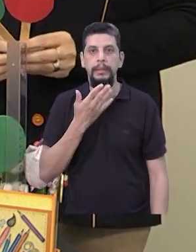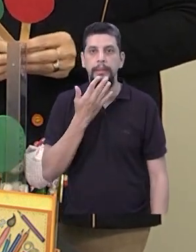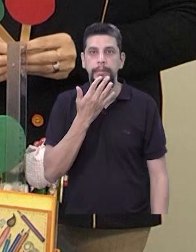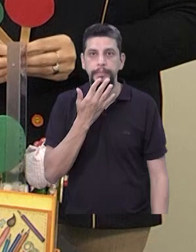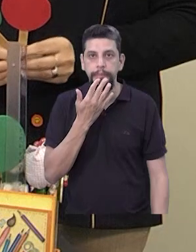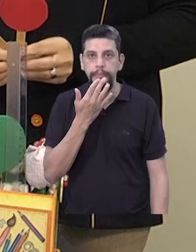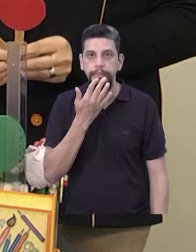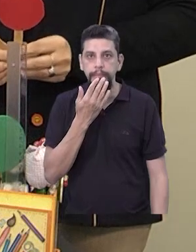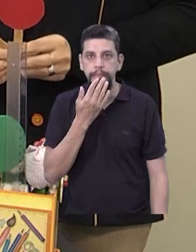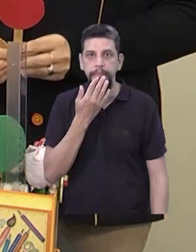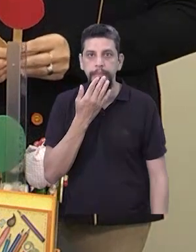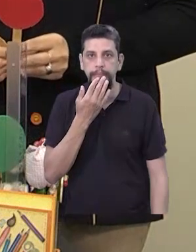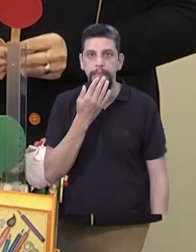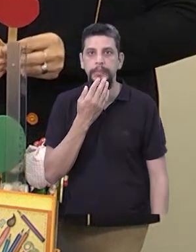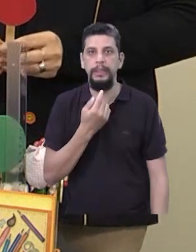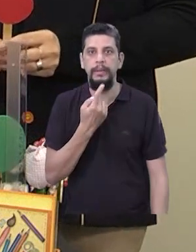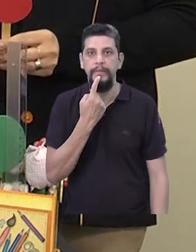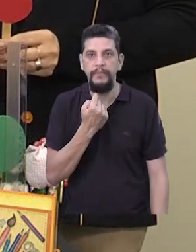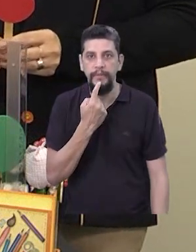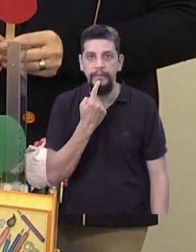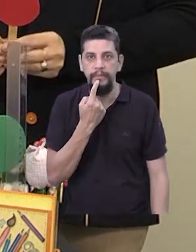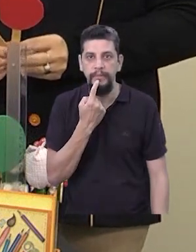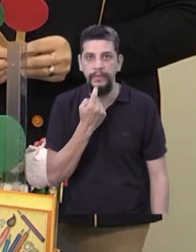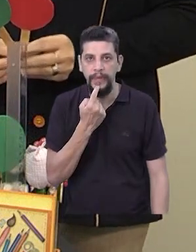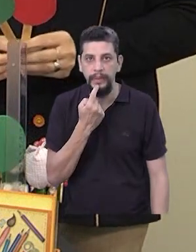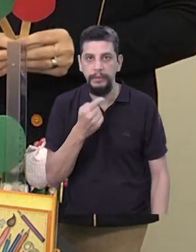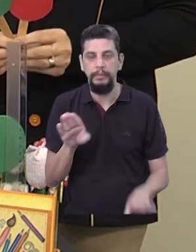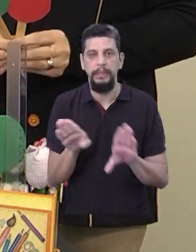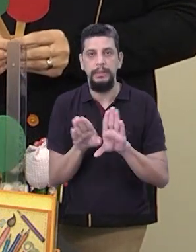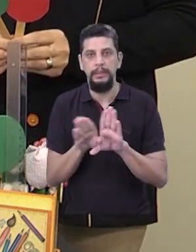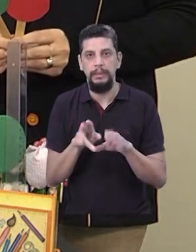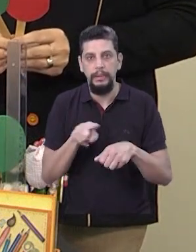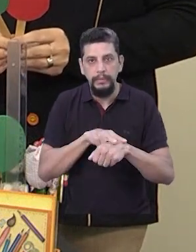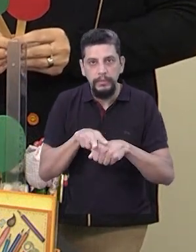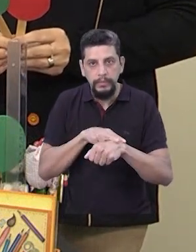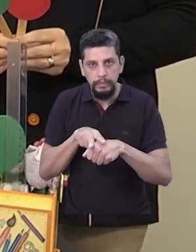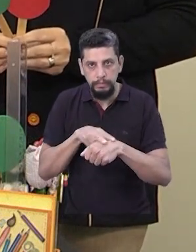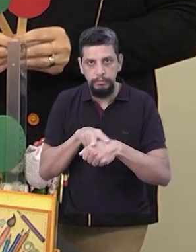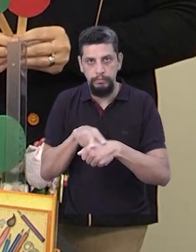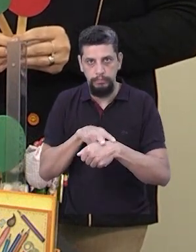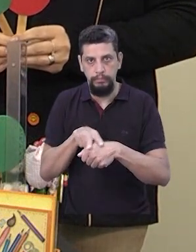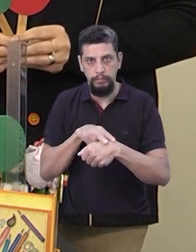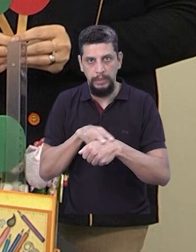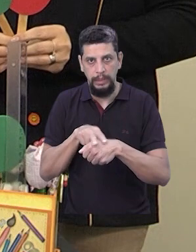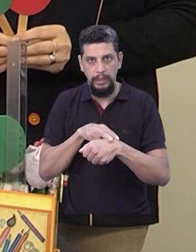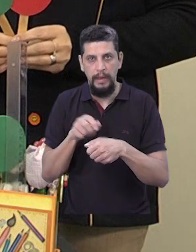o lápis verde ou giz de cera verde e o lápis vermelho ou giz